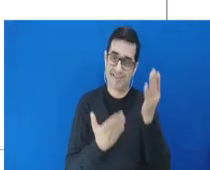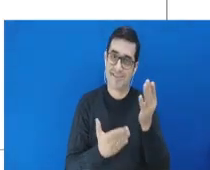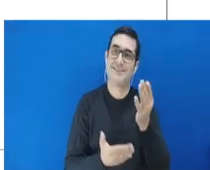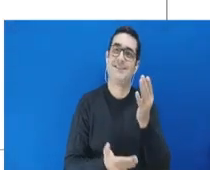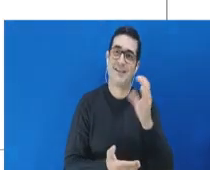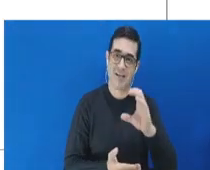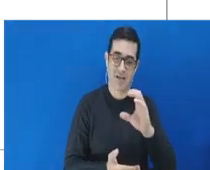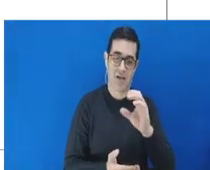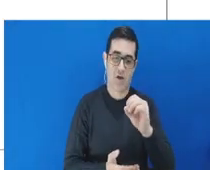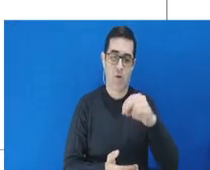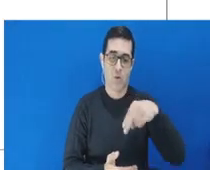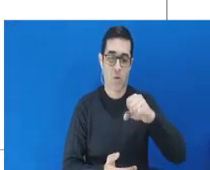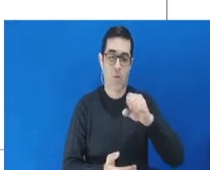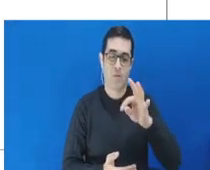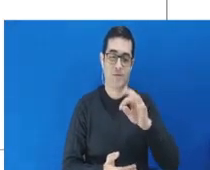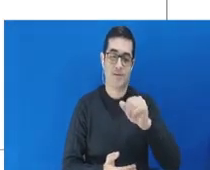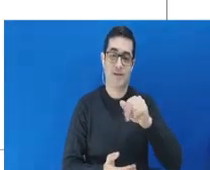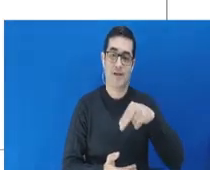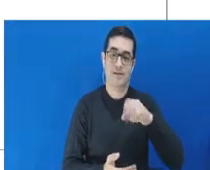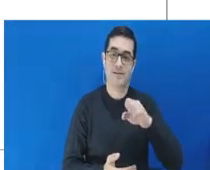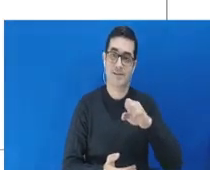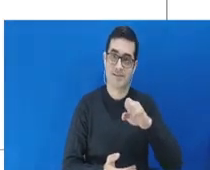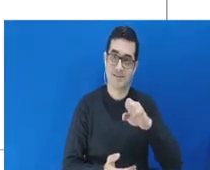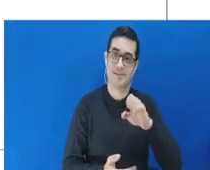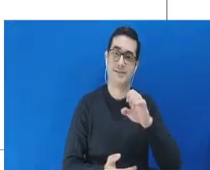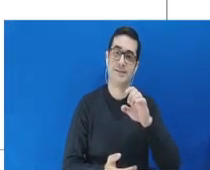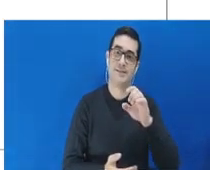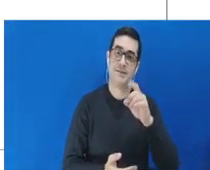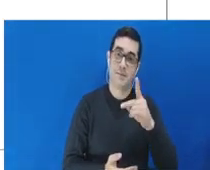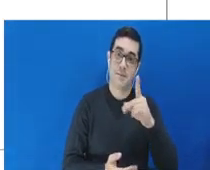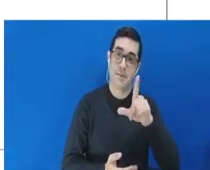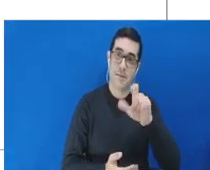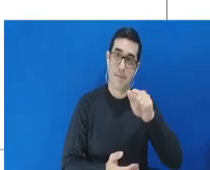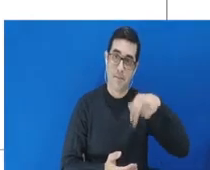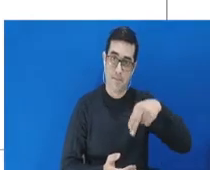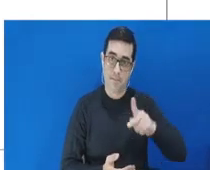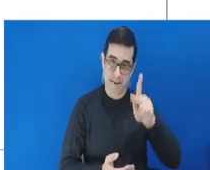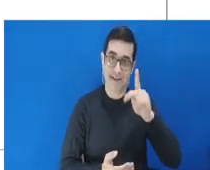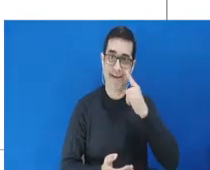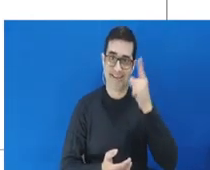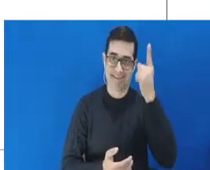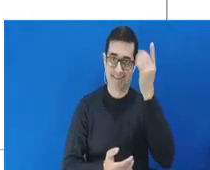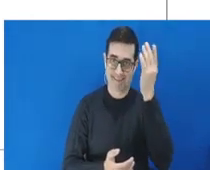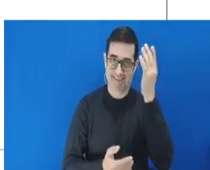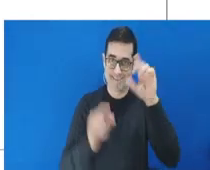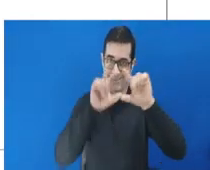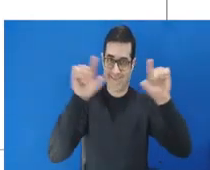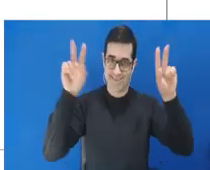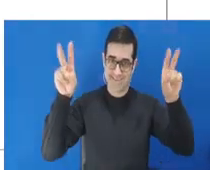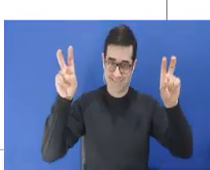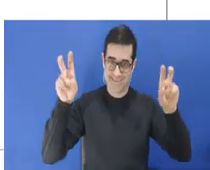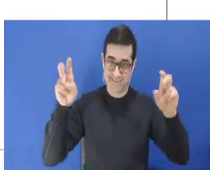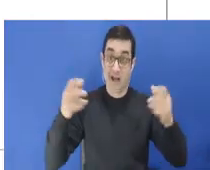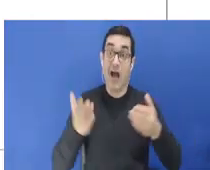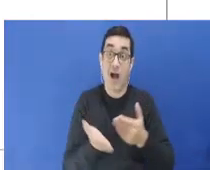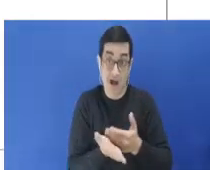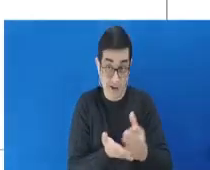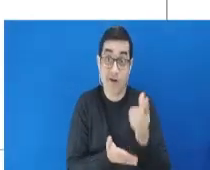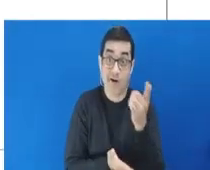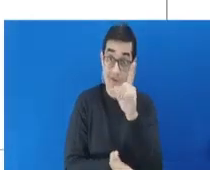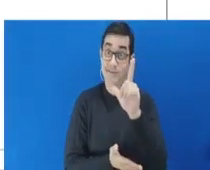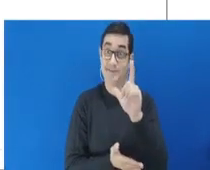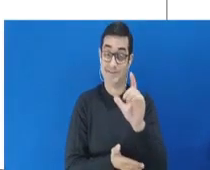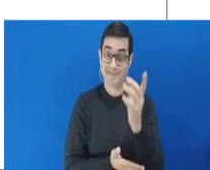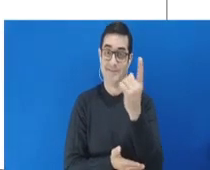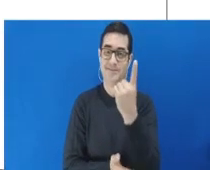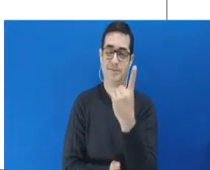da constante de Planck? É agora que ela surge. Em 1900, ou seja, já na virada do século do 19 para o